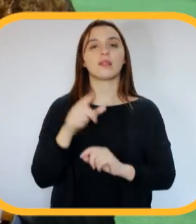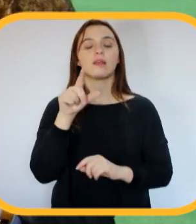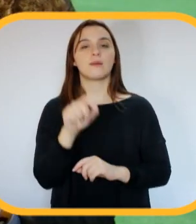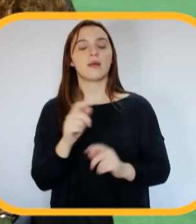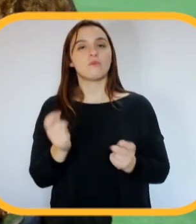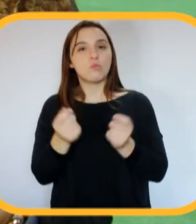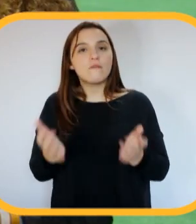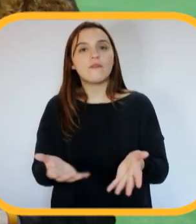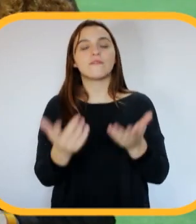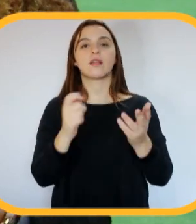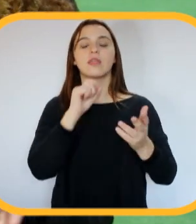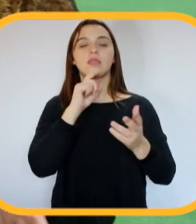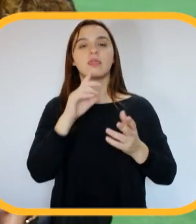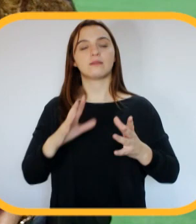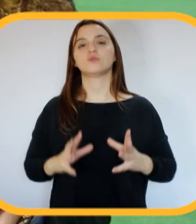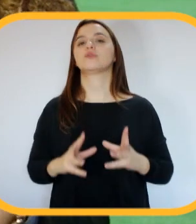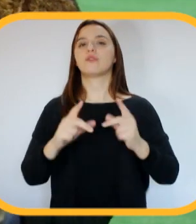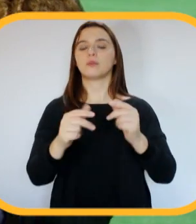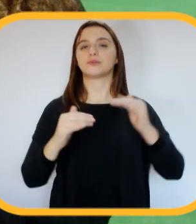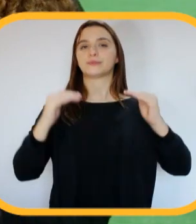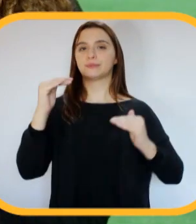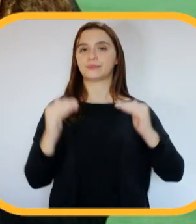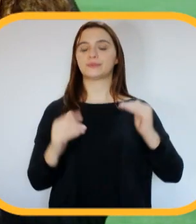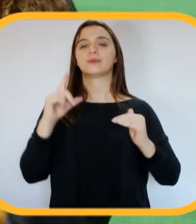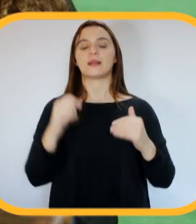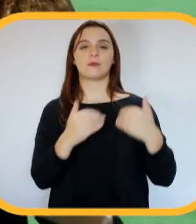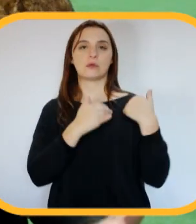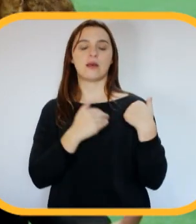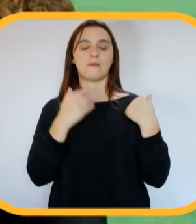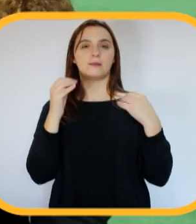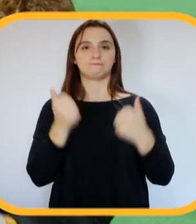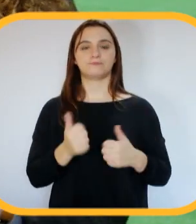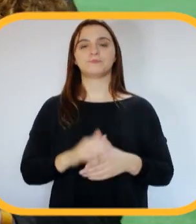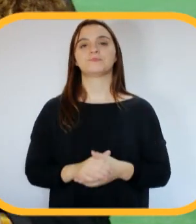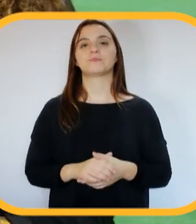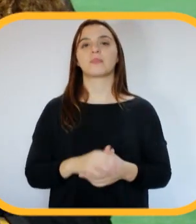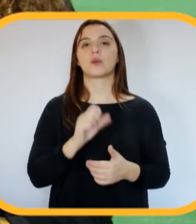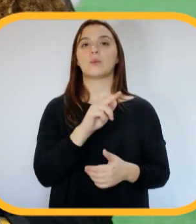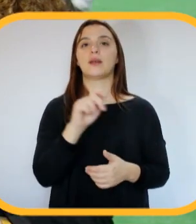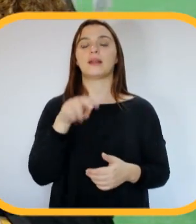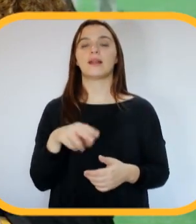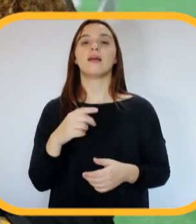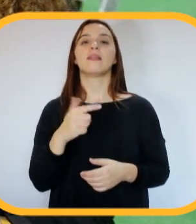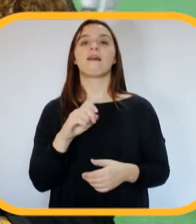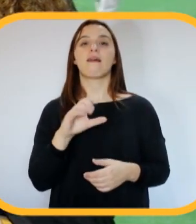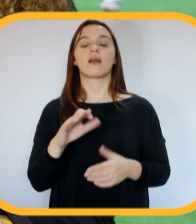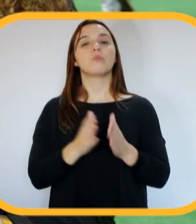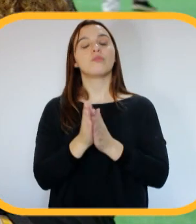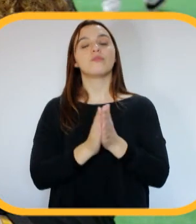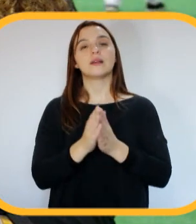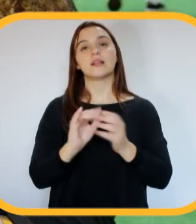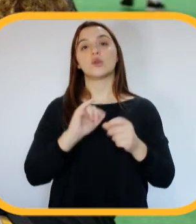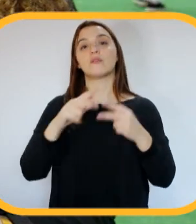alterações climáticas, e promover um desenvolvimento mais equilibrado e responsável. A Green Tech utiliza a